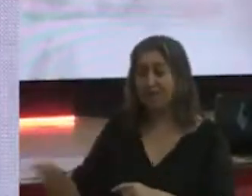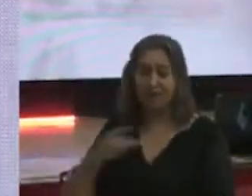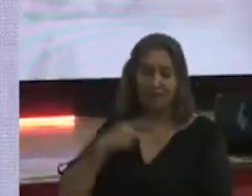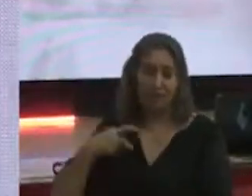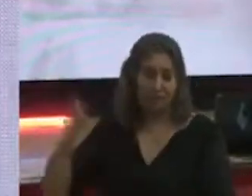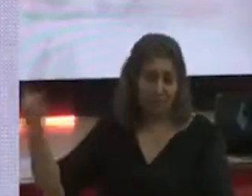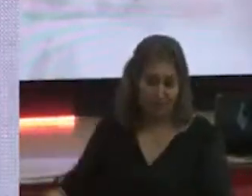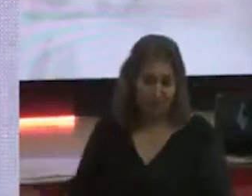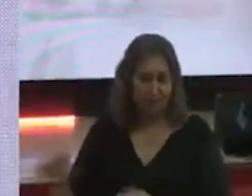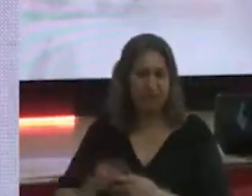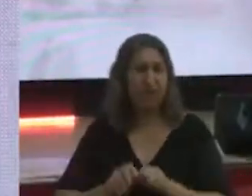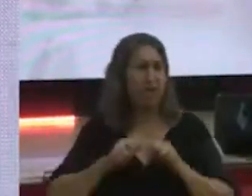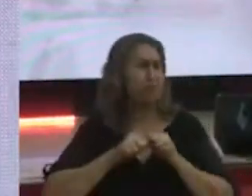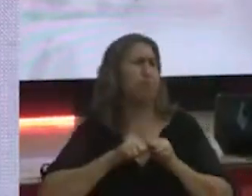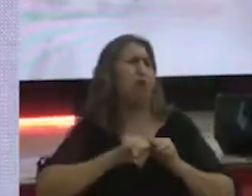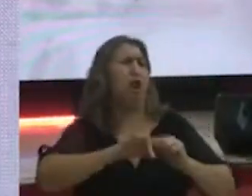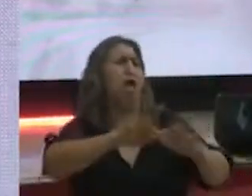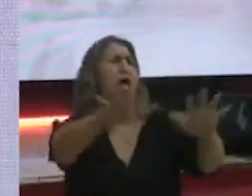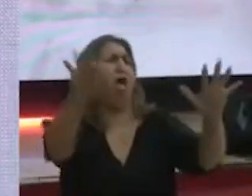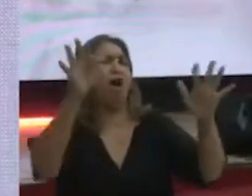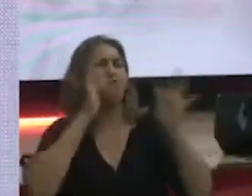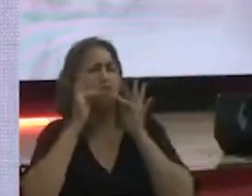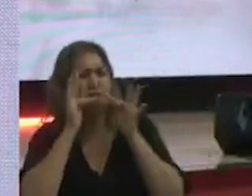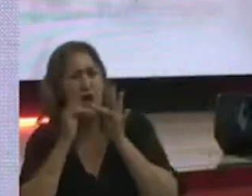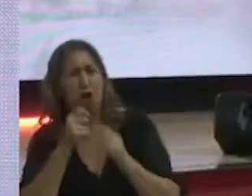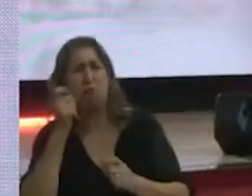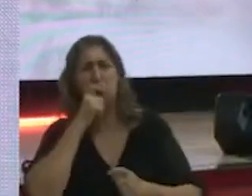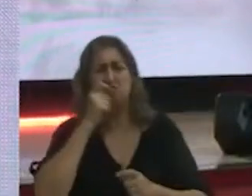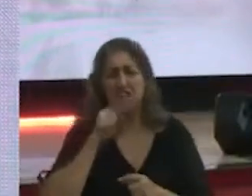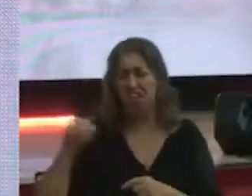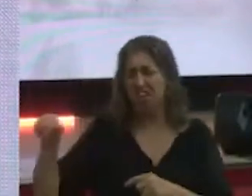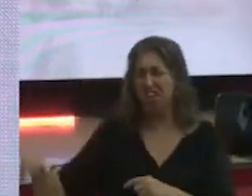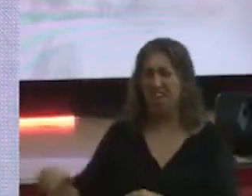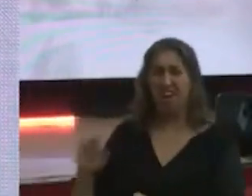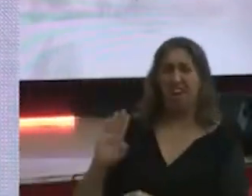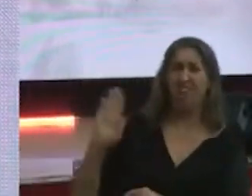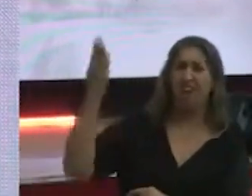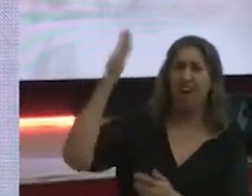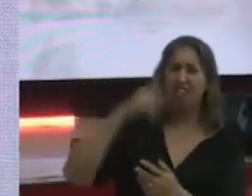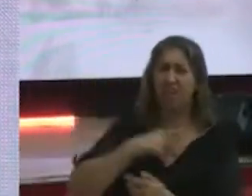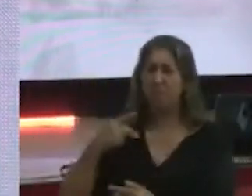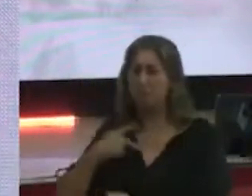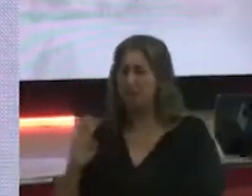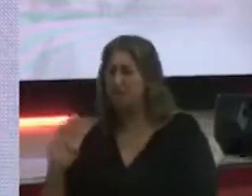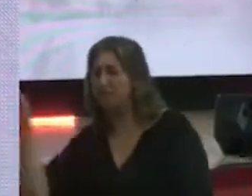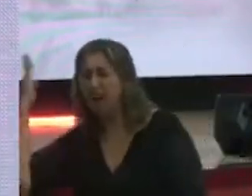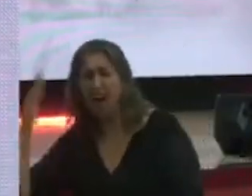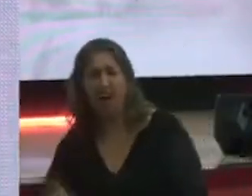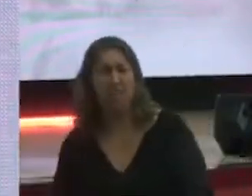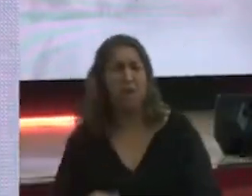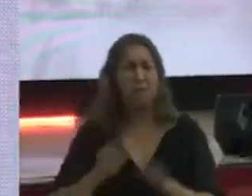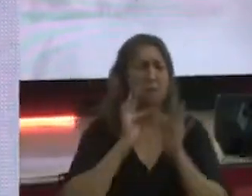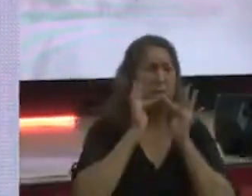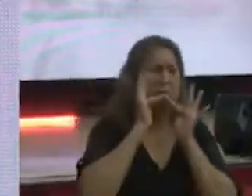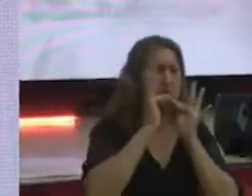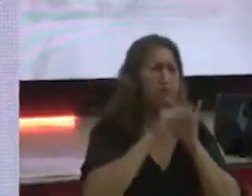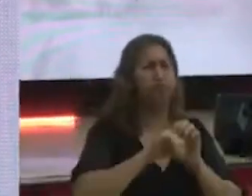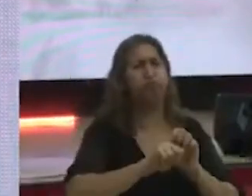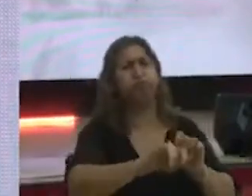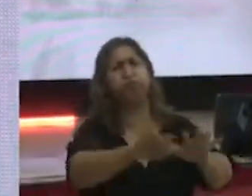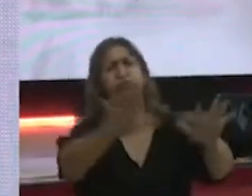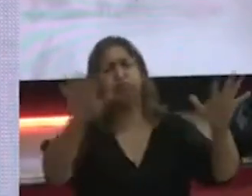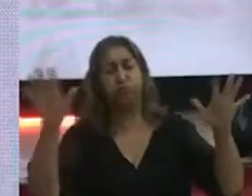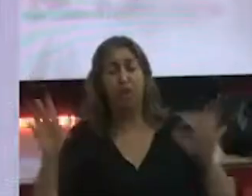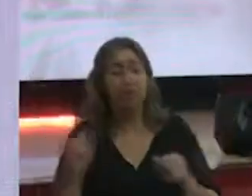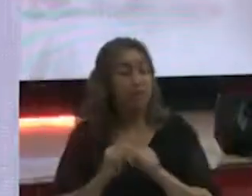esparramou naquela pequena cidade que Miller era um charlatão e ele fez de tudo para acabar com o Ministério do Pastor